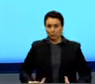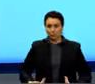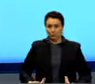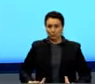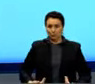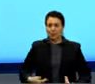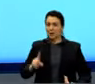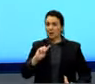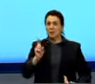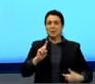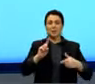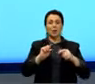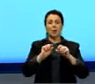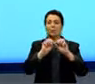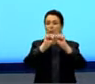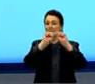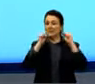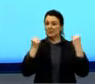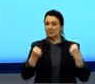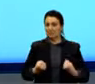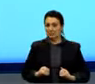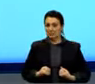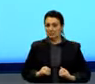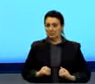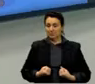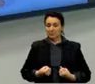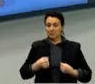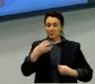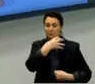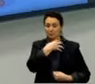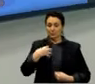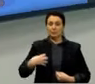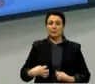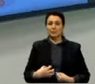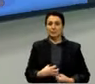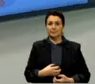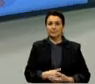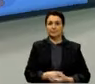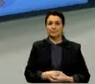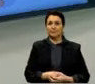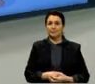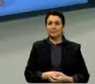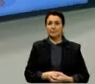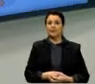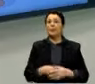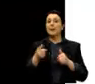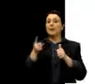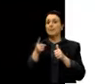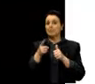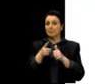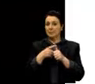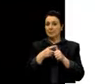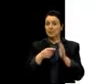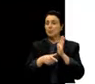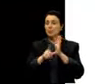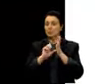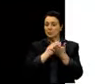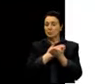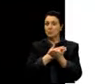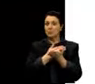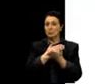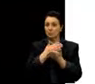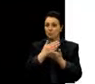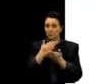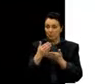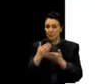regiões. Bom, primeiramente, né, antes da gente começar